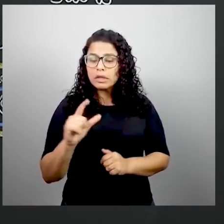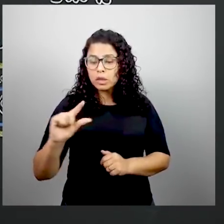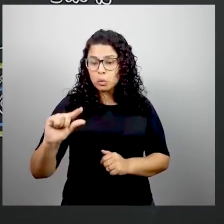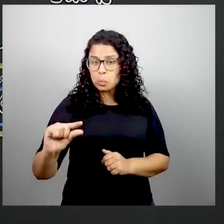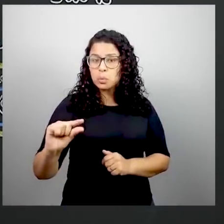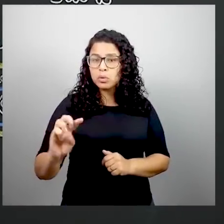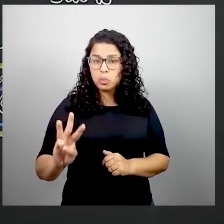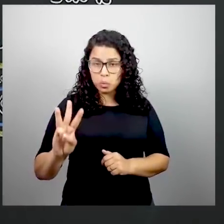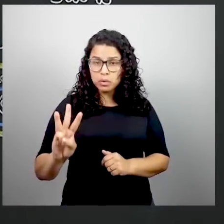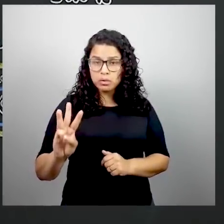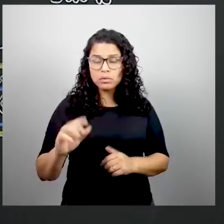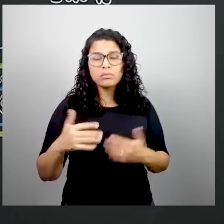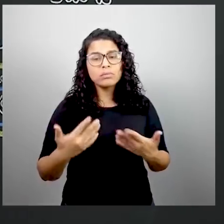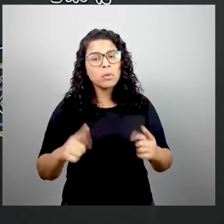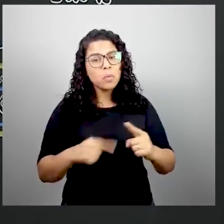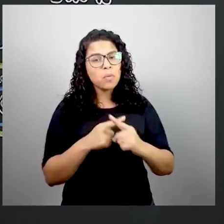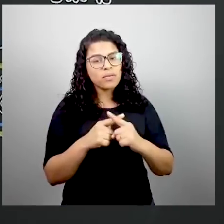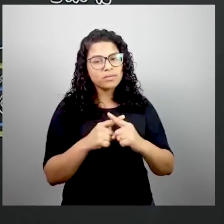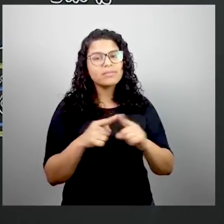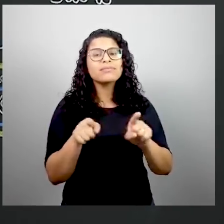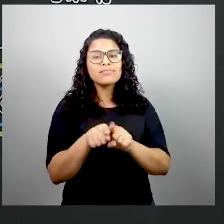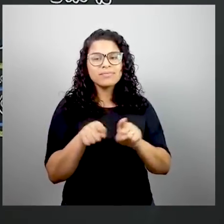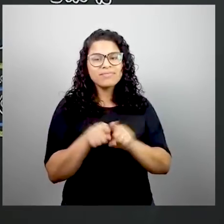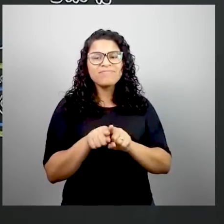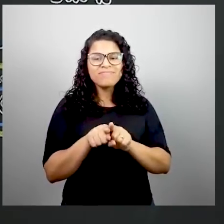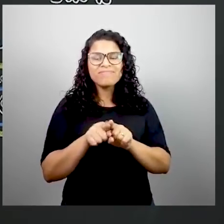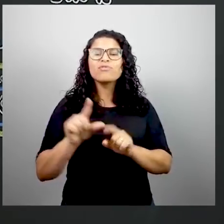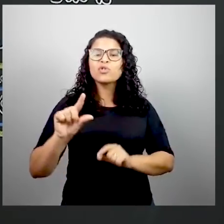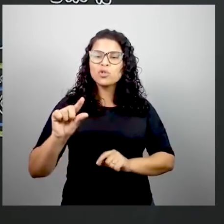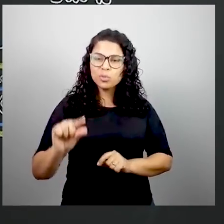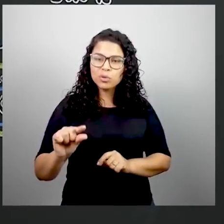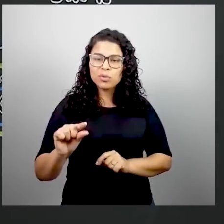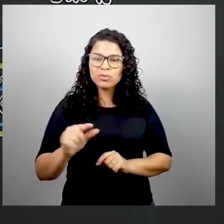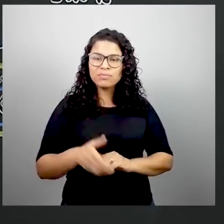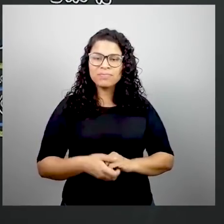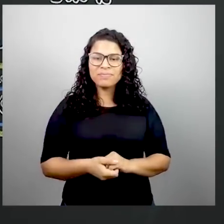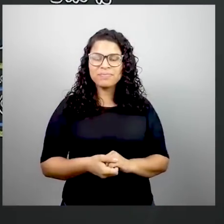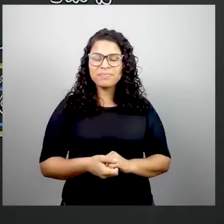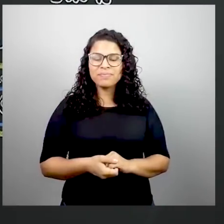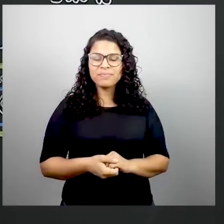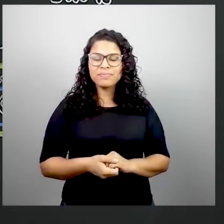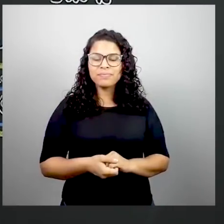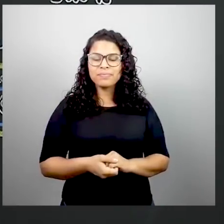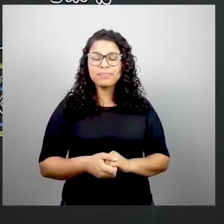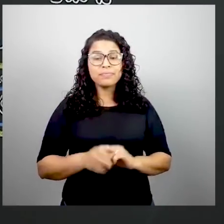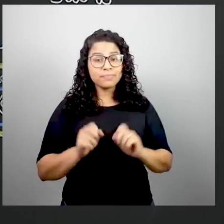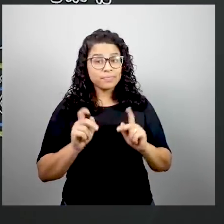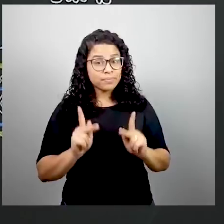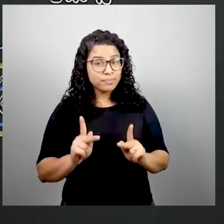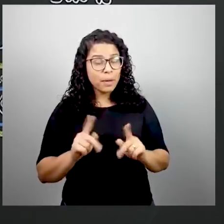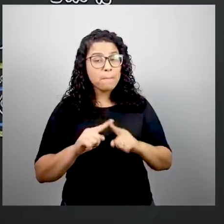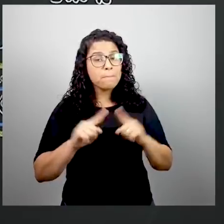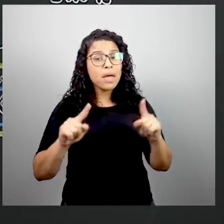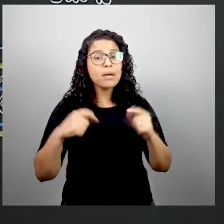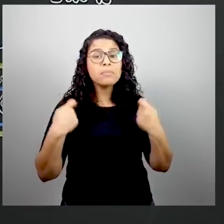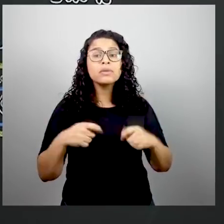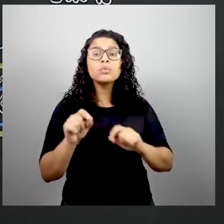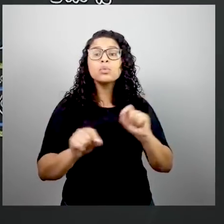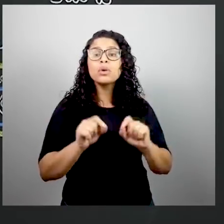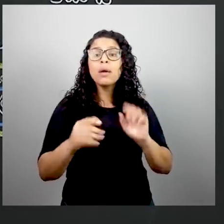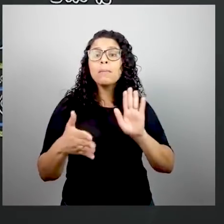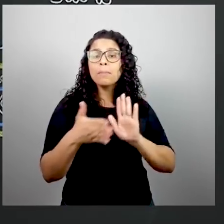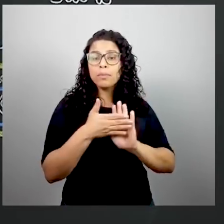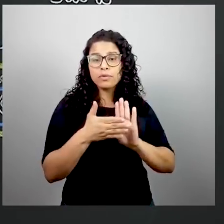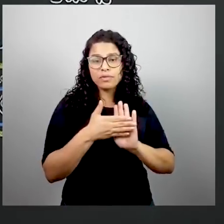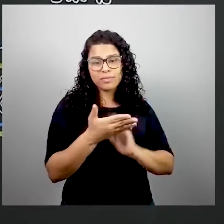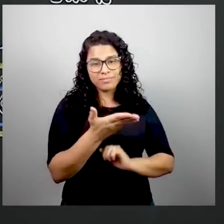dele é menor, na hora de multiplicar os gastos que eu vou ter, também vai ser menor. Tá, mas eu tenho que te provar isso. E